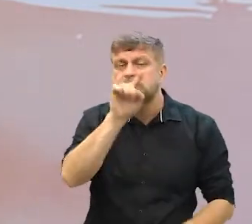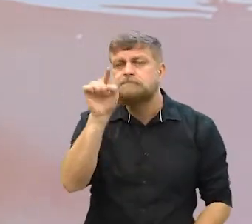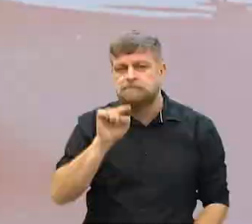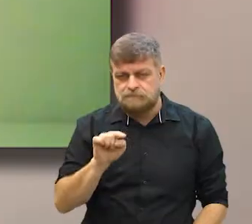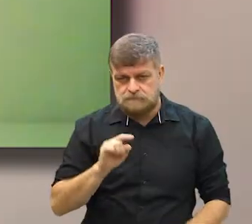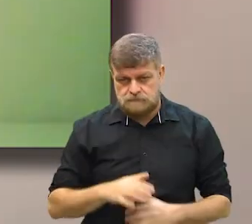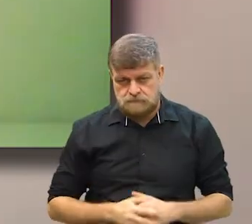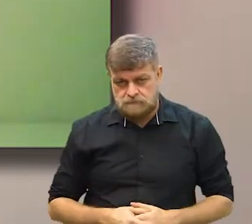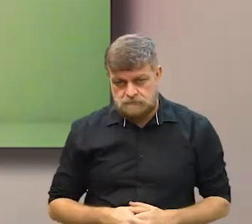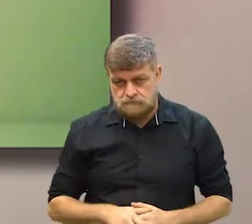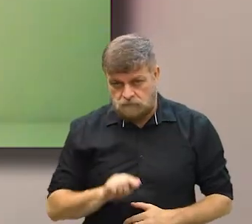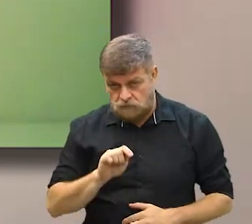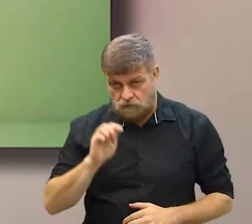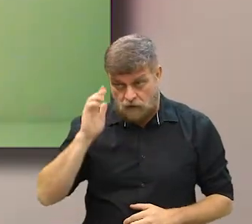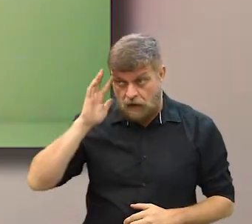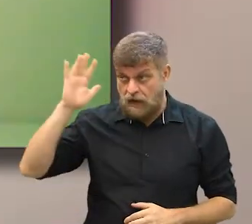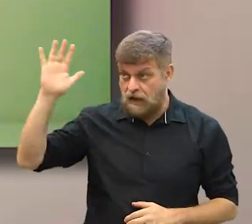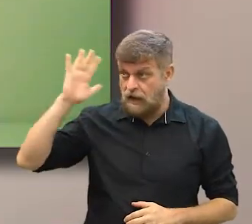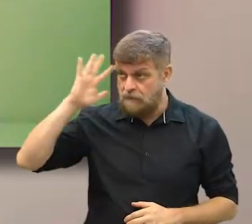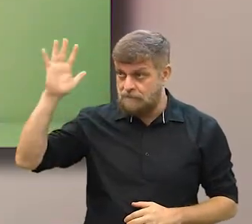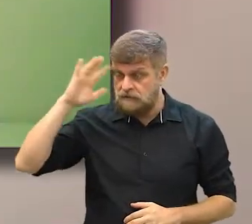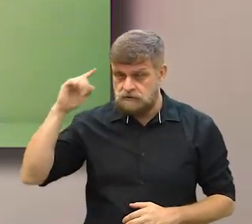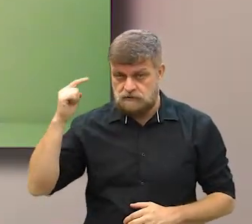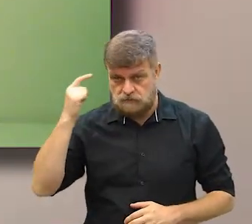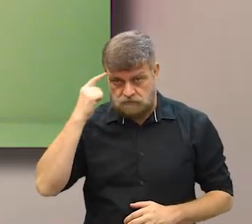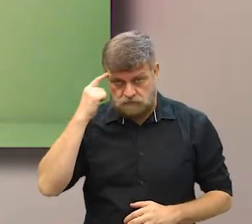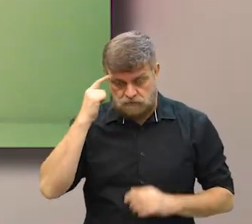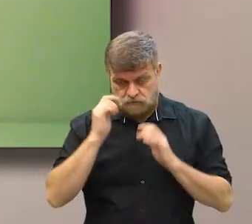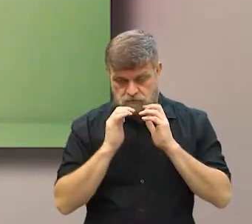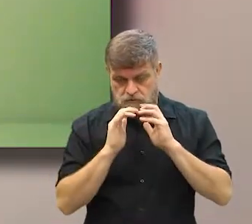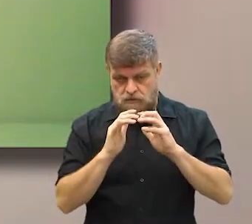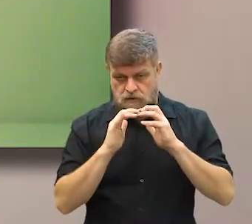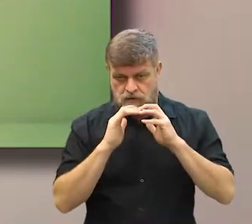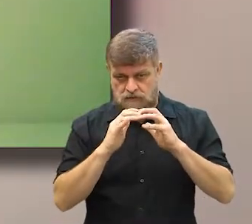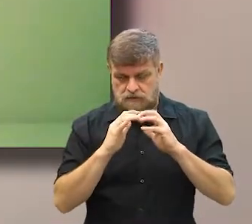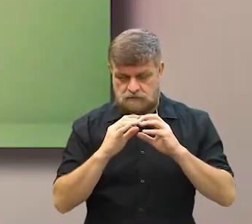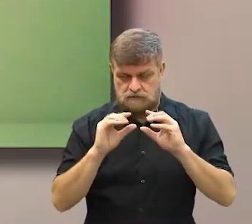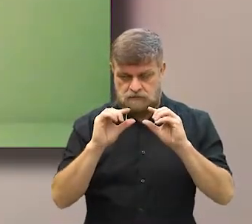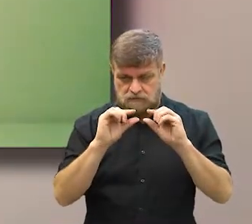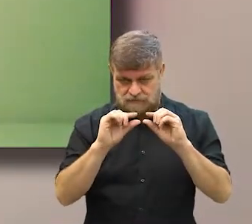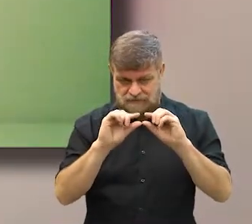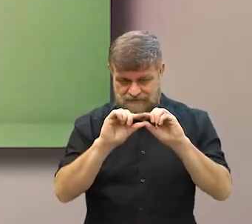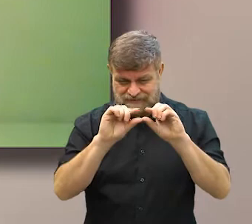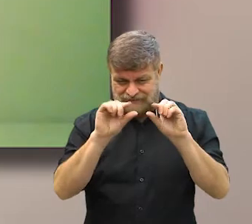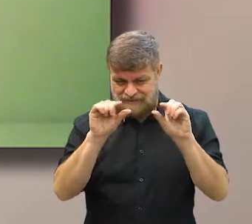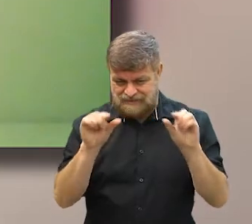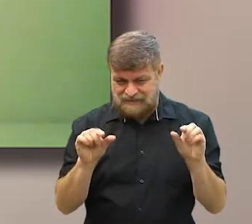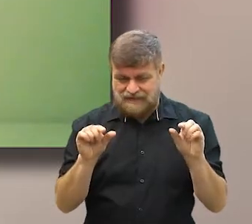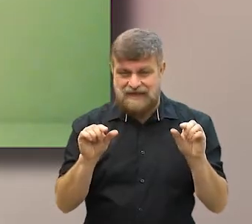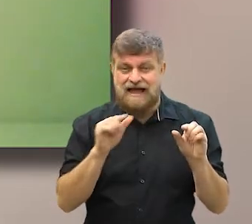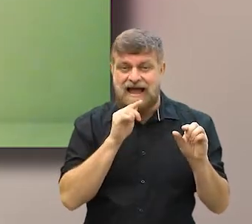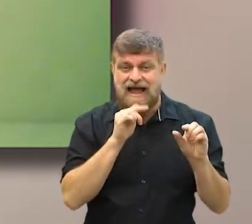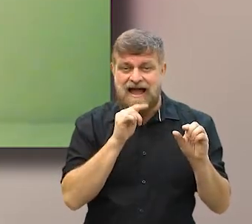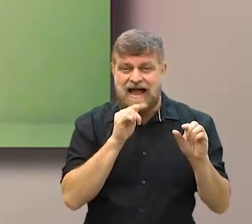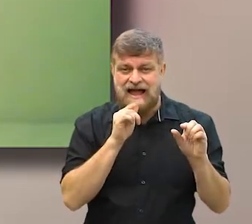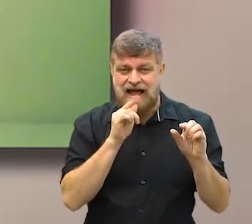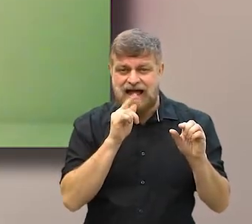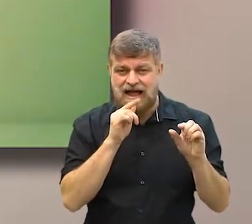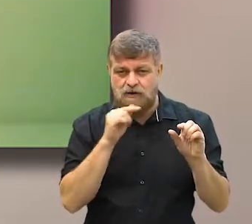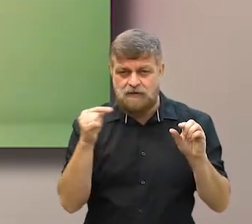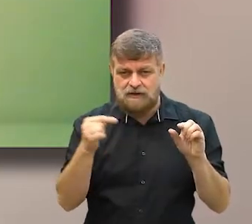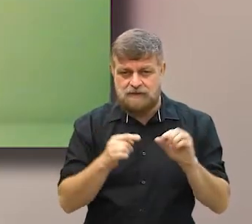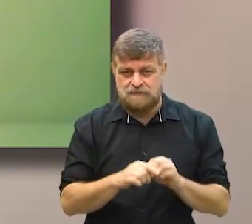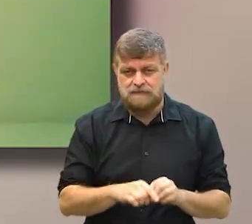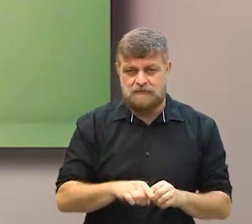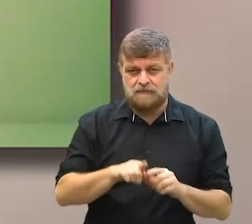doutor? Imagina que nós temos dentro do crânio o cérebro, e entre o crânio e o cérebro tem uma camada de água, que chama